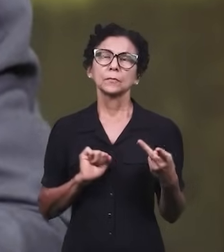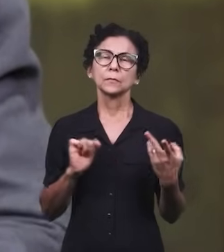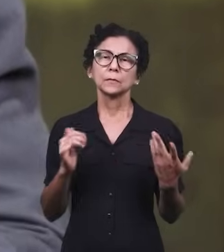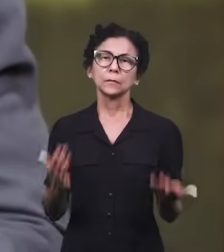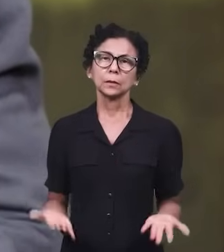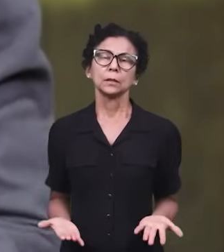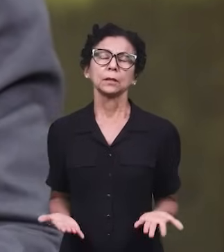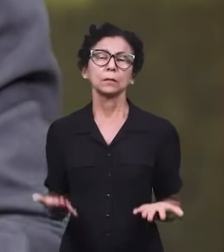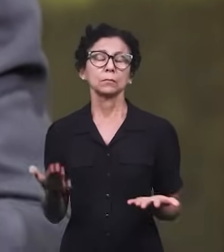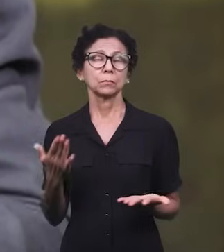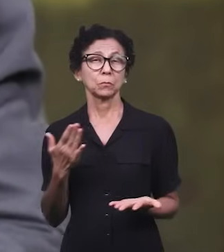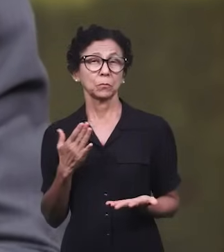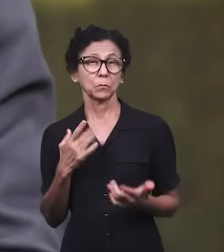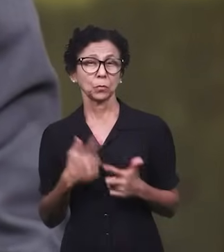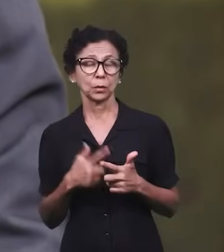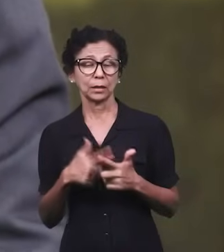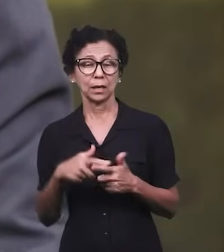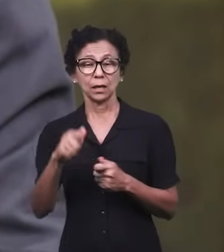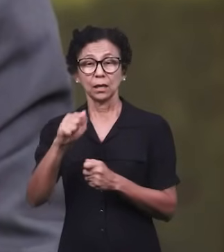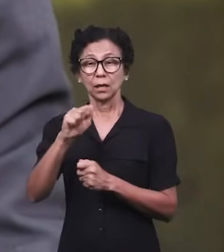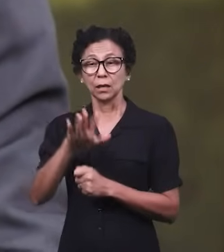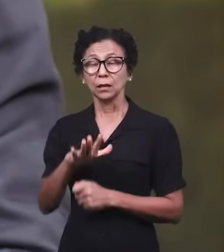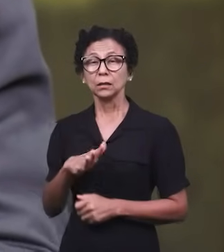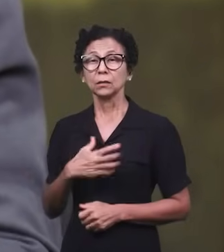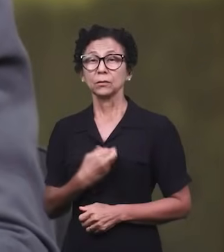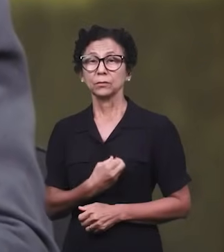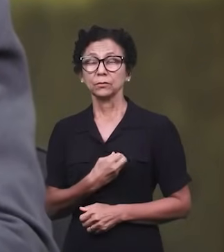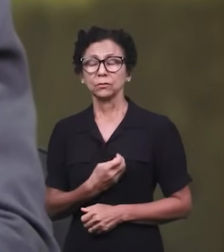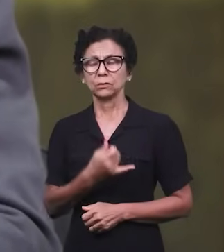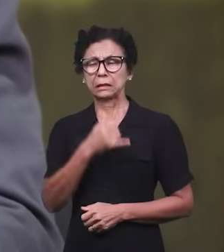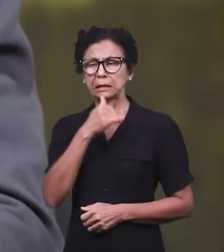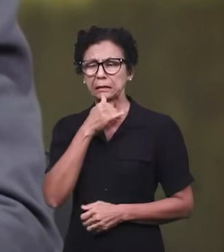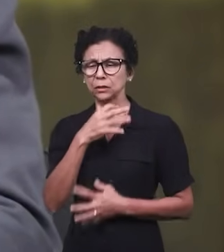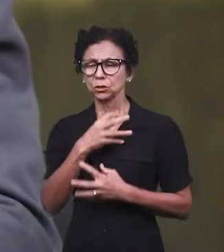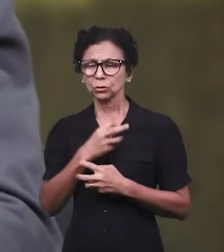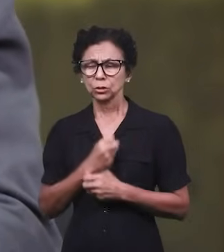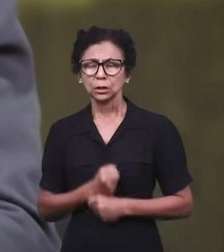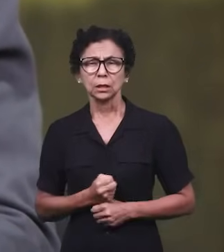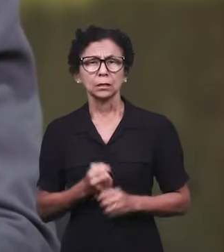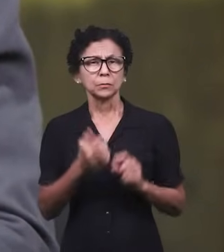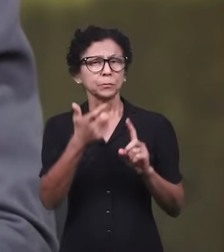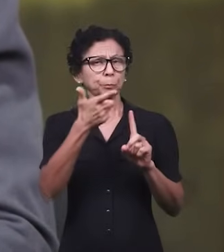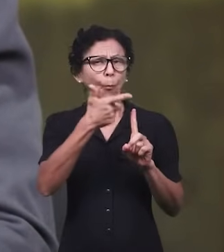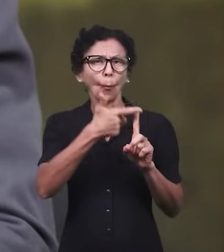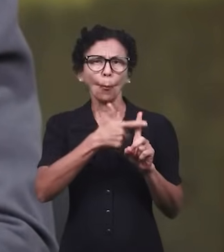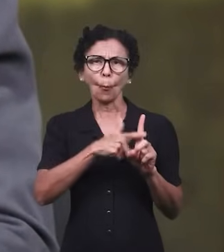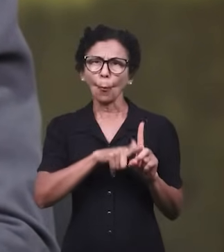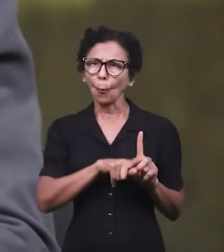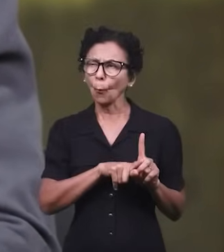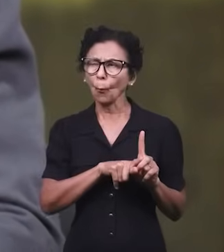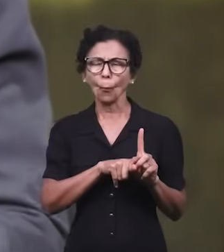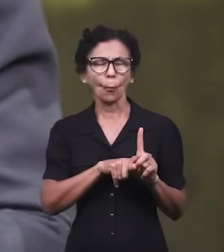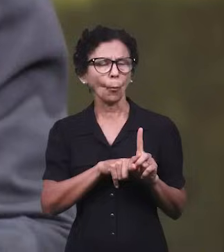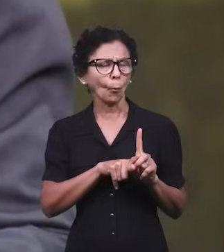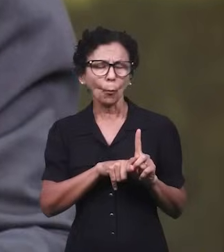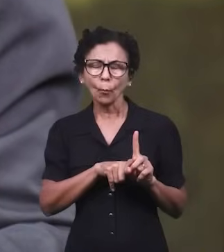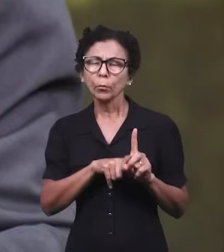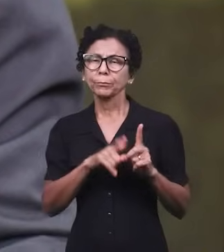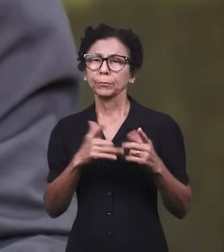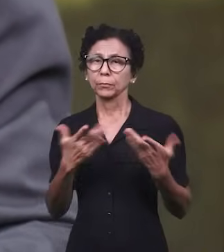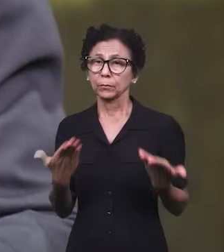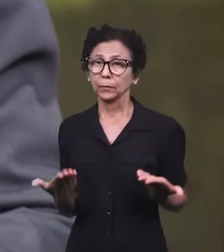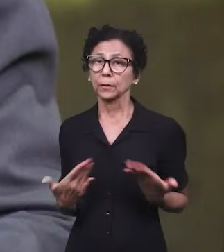vida, essa tristeza, essa ausência na sua vida, essa necessidade de gerar filhos, que ela não podia. E a gente tem aqui